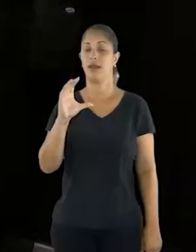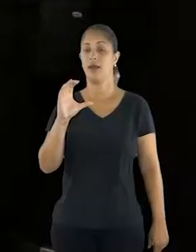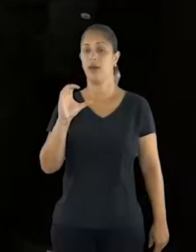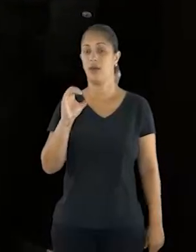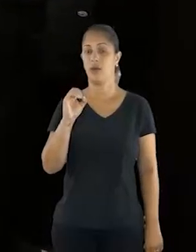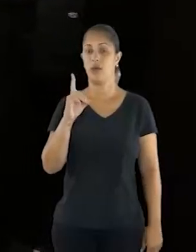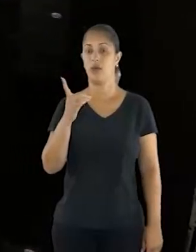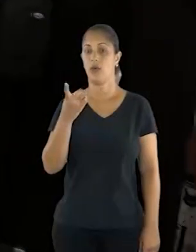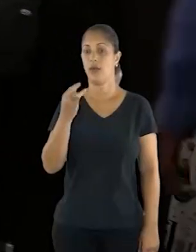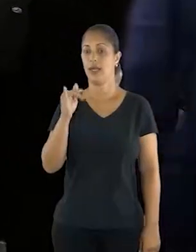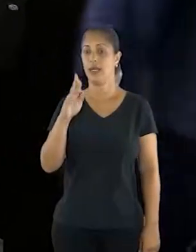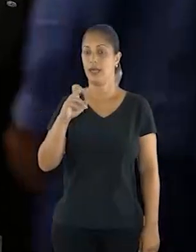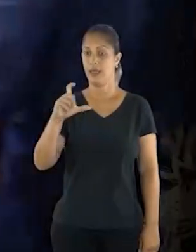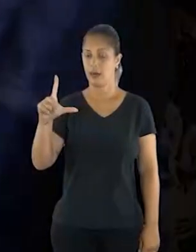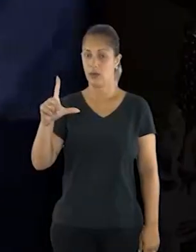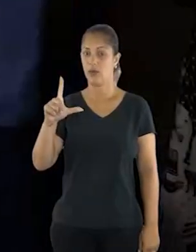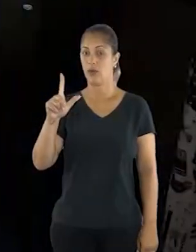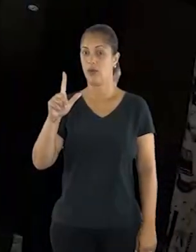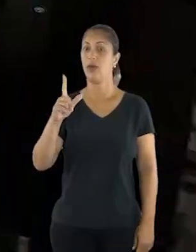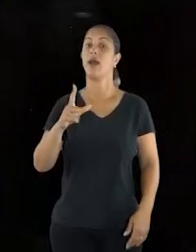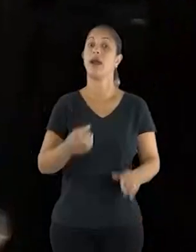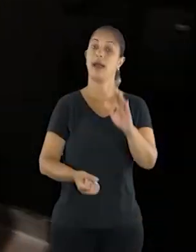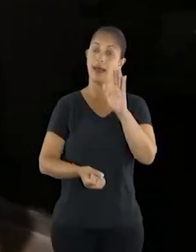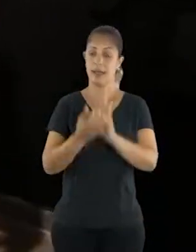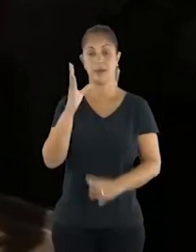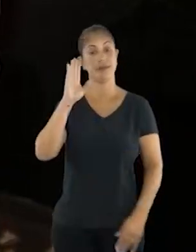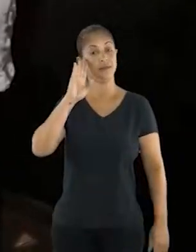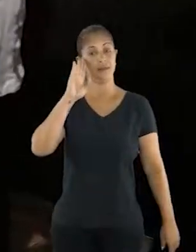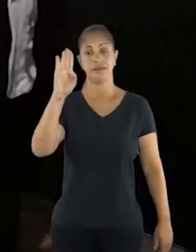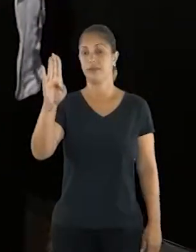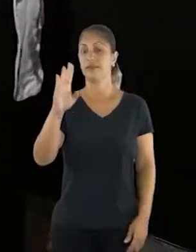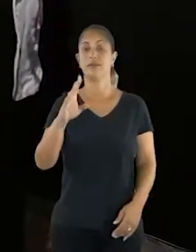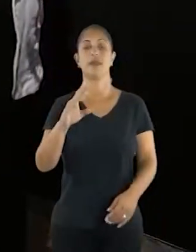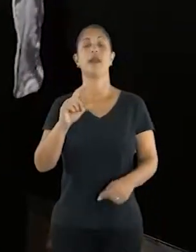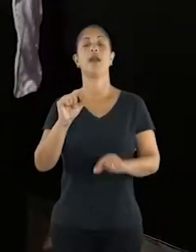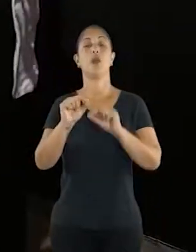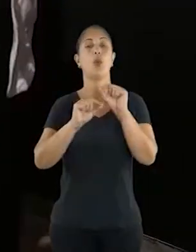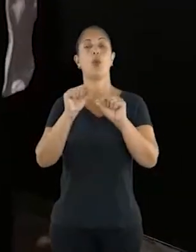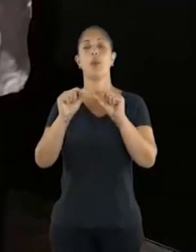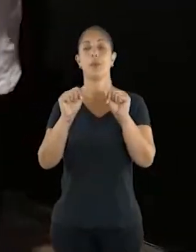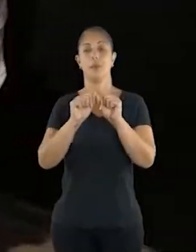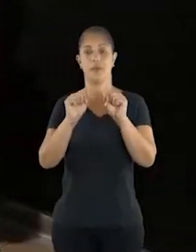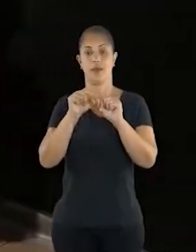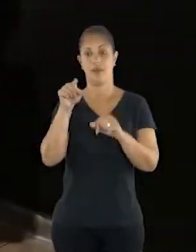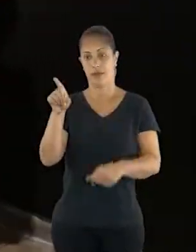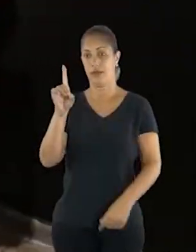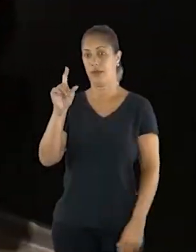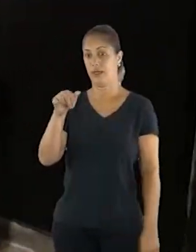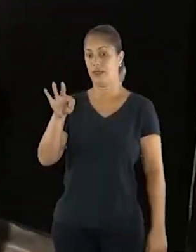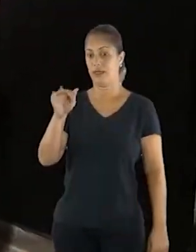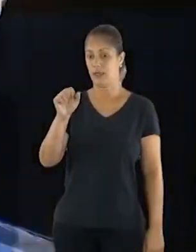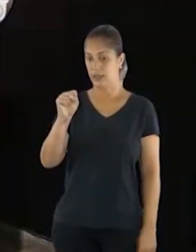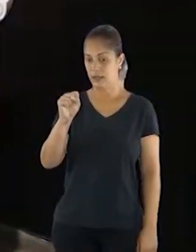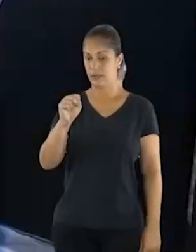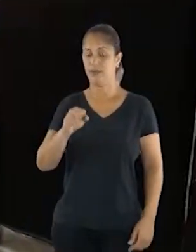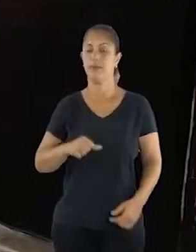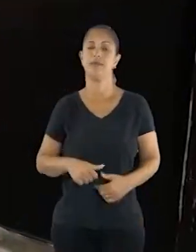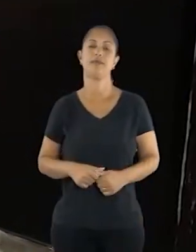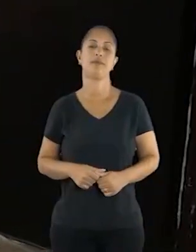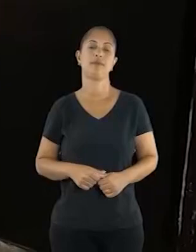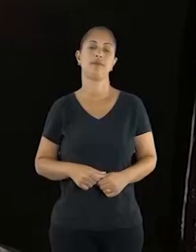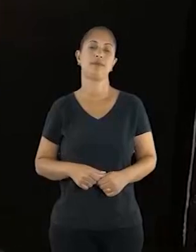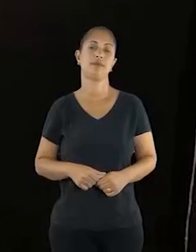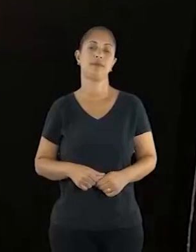Grial. Então, os figurinos do Grial foram majoritariamente criados pelo Dantas. Foi.